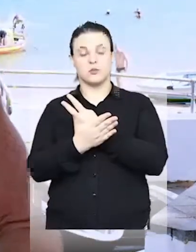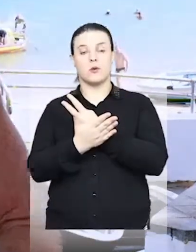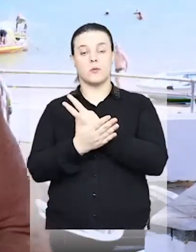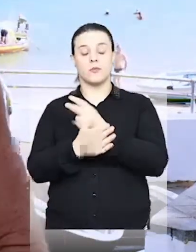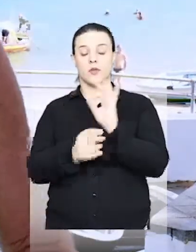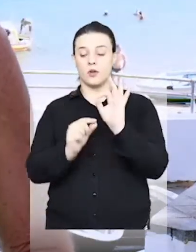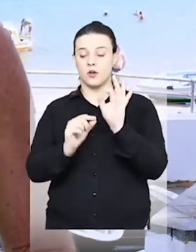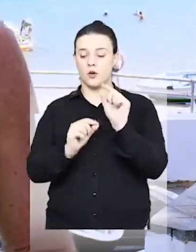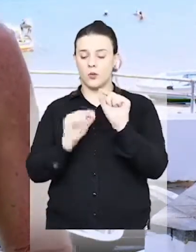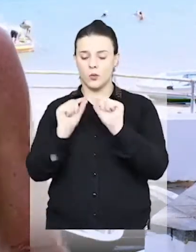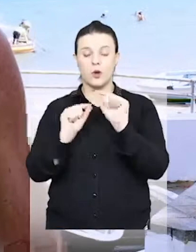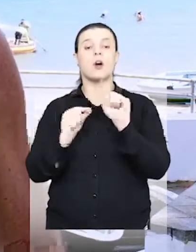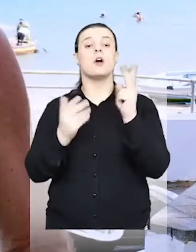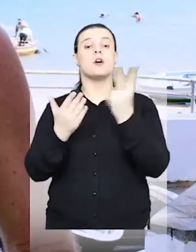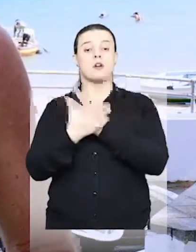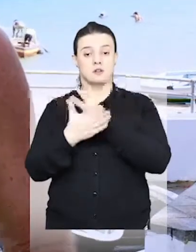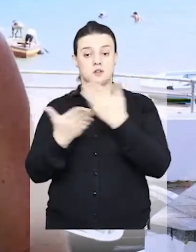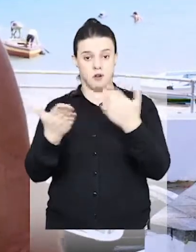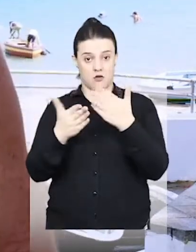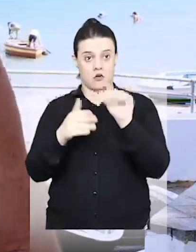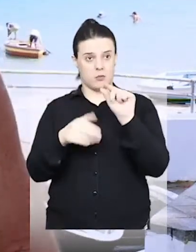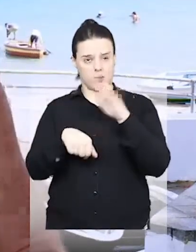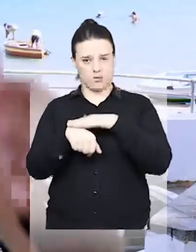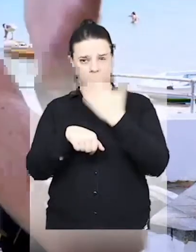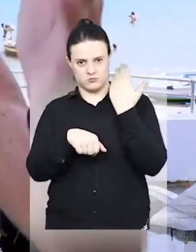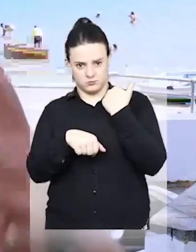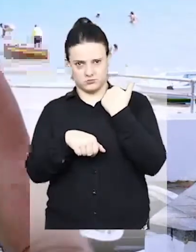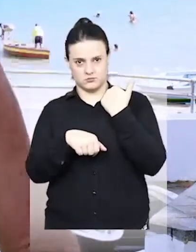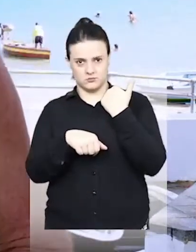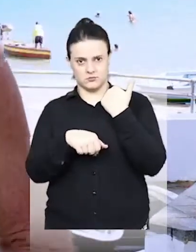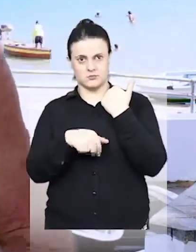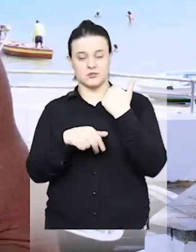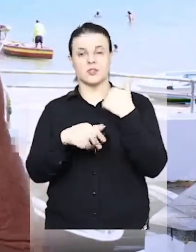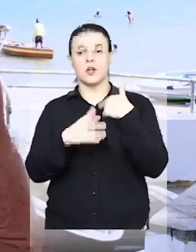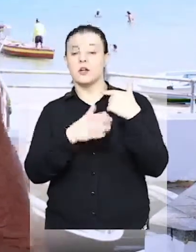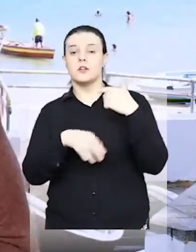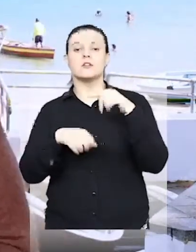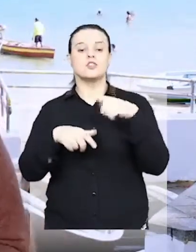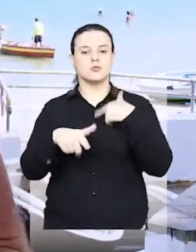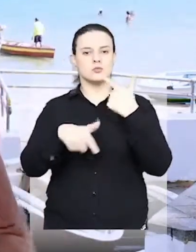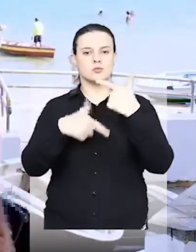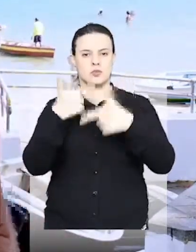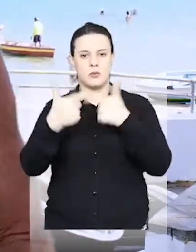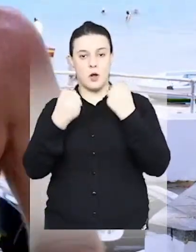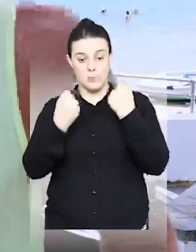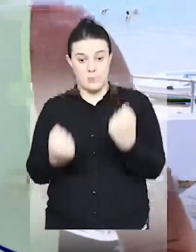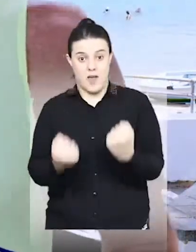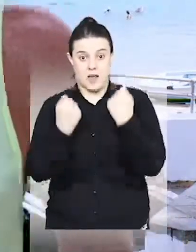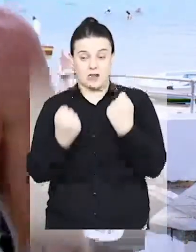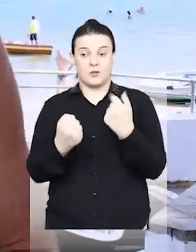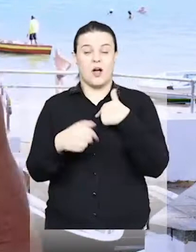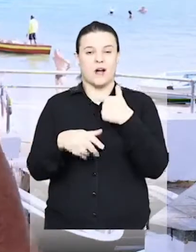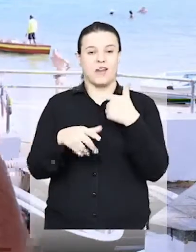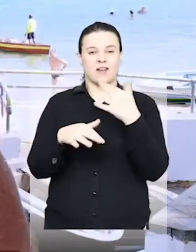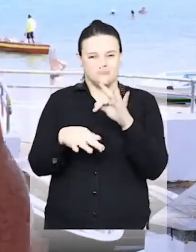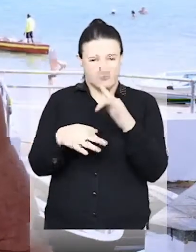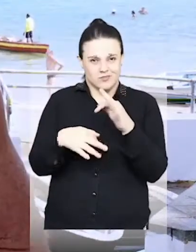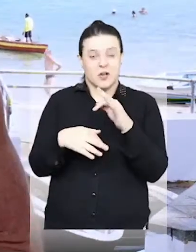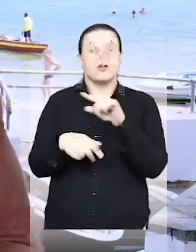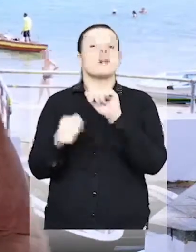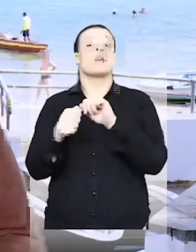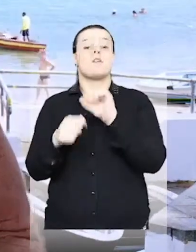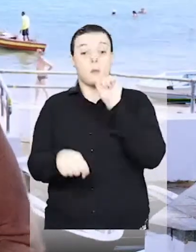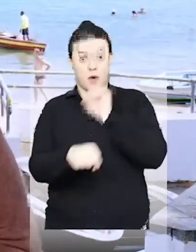injury, uma lesão agora há pouco tempo, na pista, a gente tava fazendo um trabalho de peso, ele se machucou, o